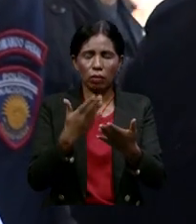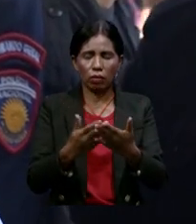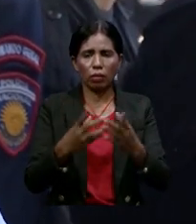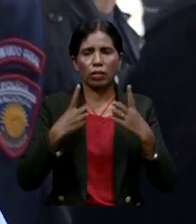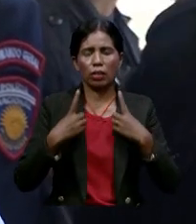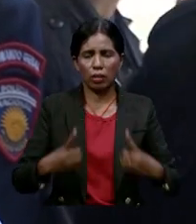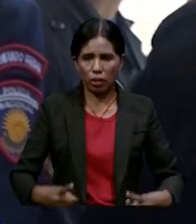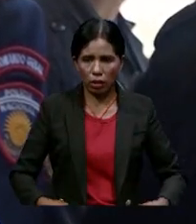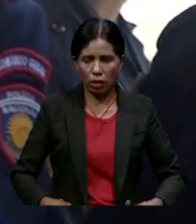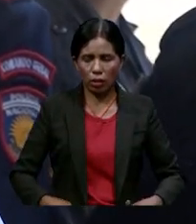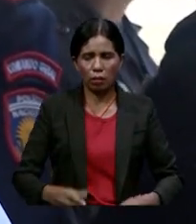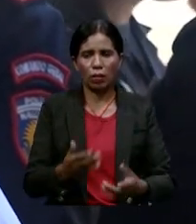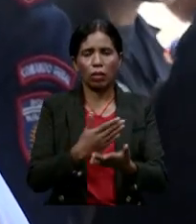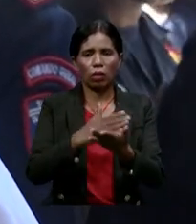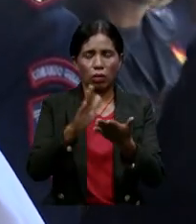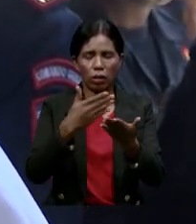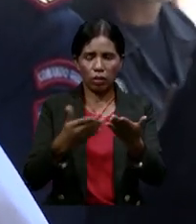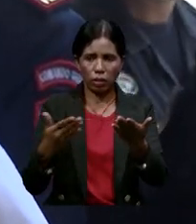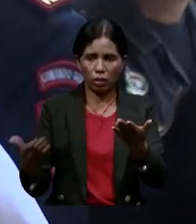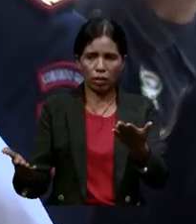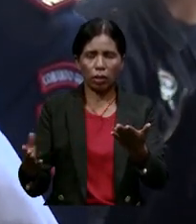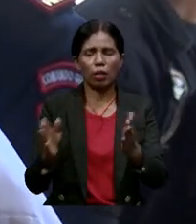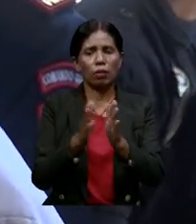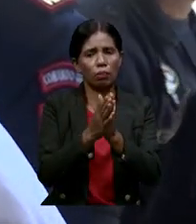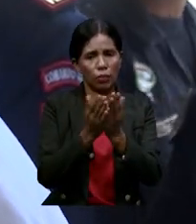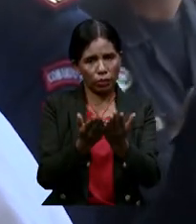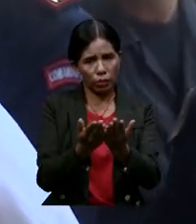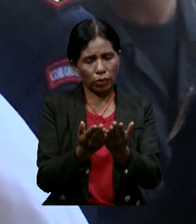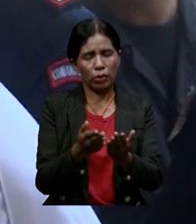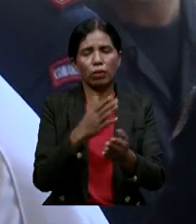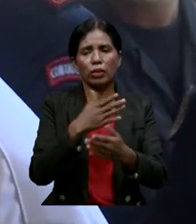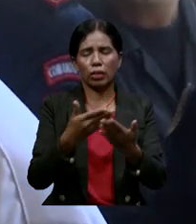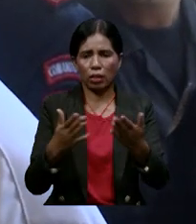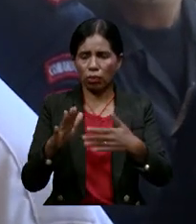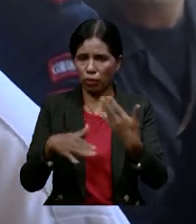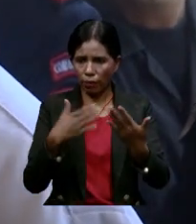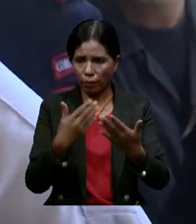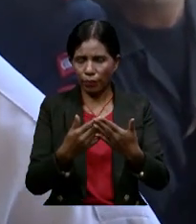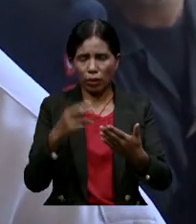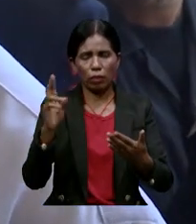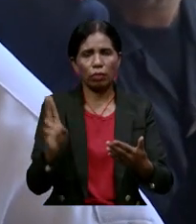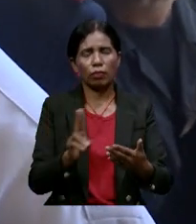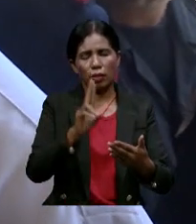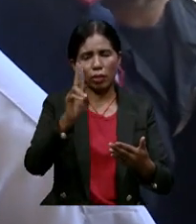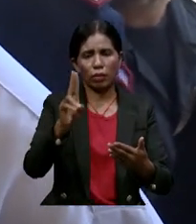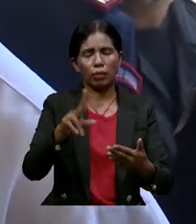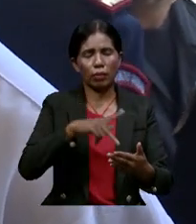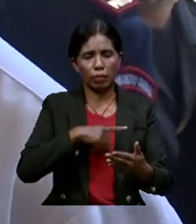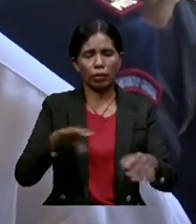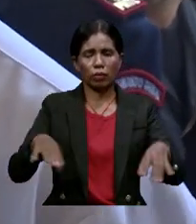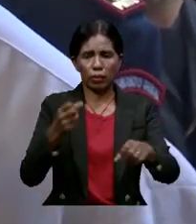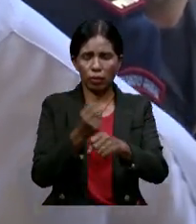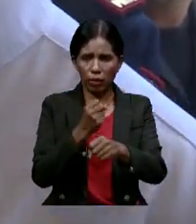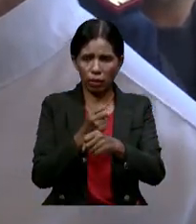dignidade, belo sócio equipamento, biblioteca, boa também. Universidade privada, se há esforço, mas